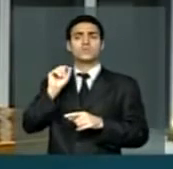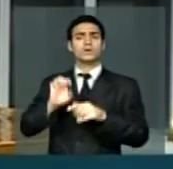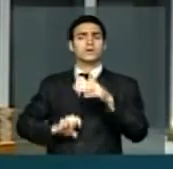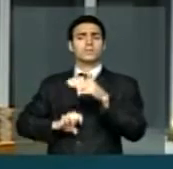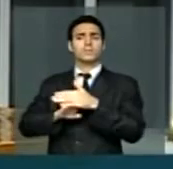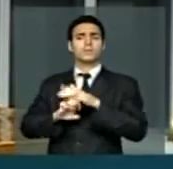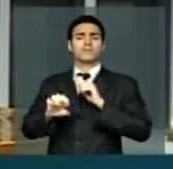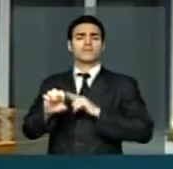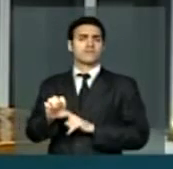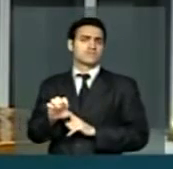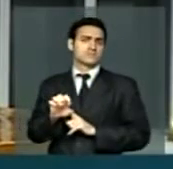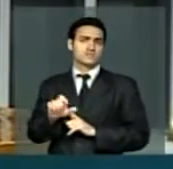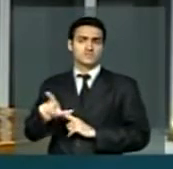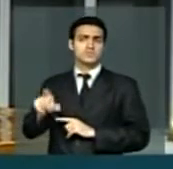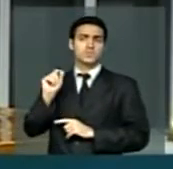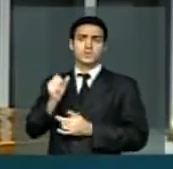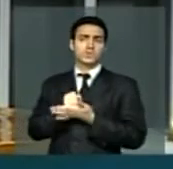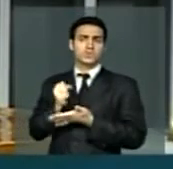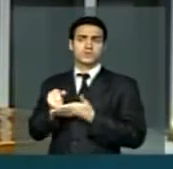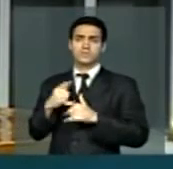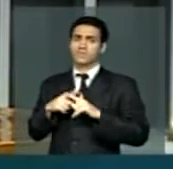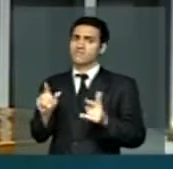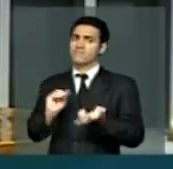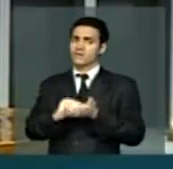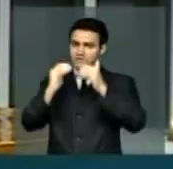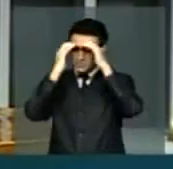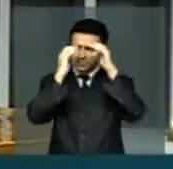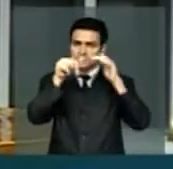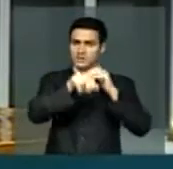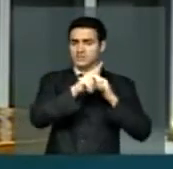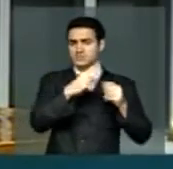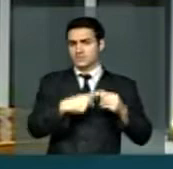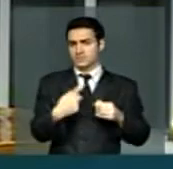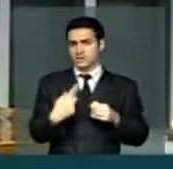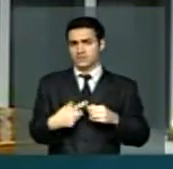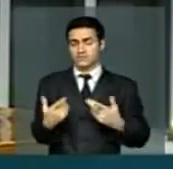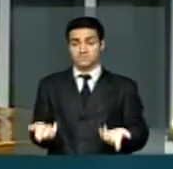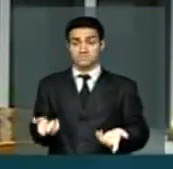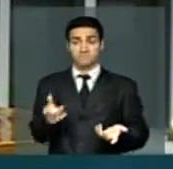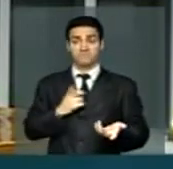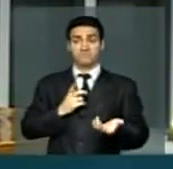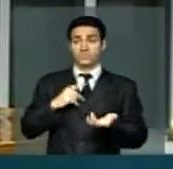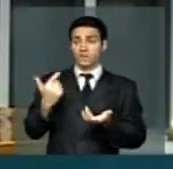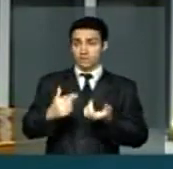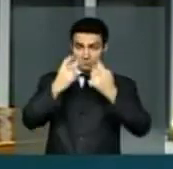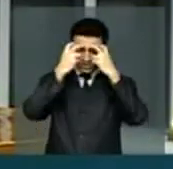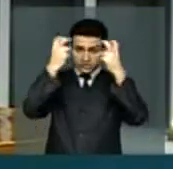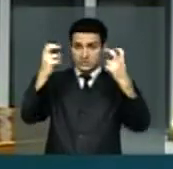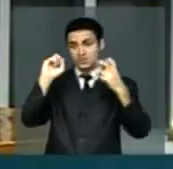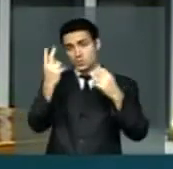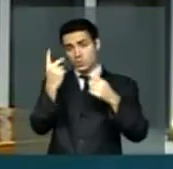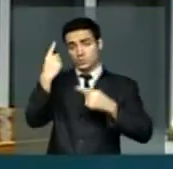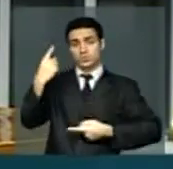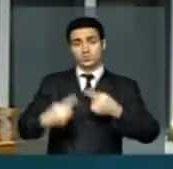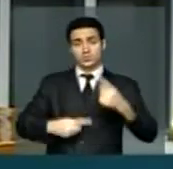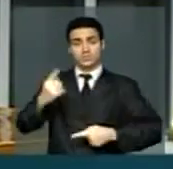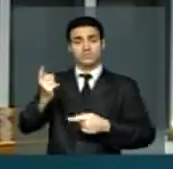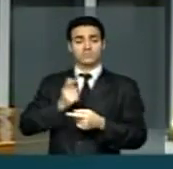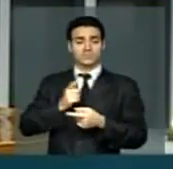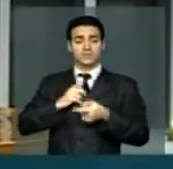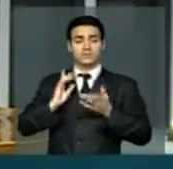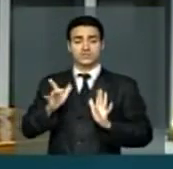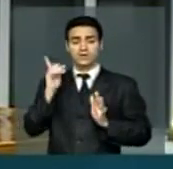empresa desrespeitando a cidade, desrespeitando a inteligência e as discussões que estão pautadas e que